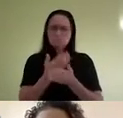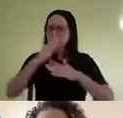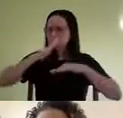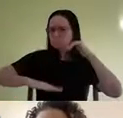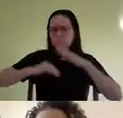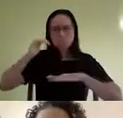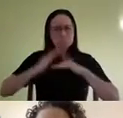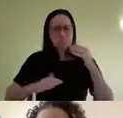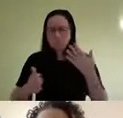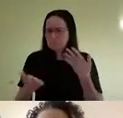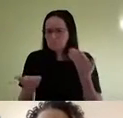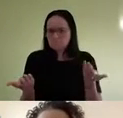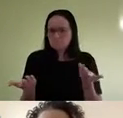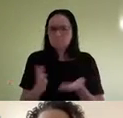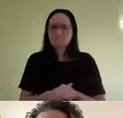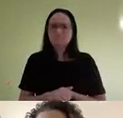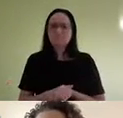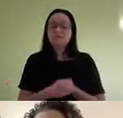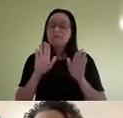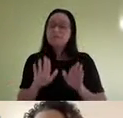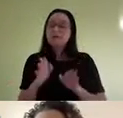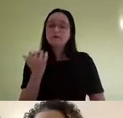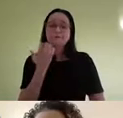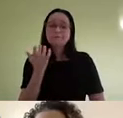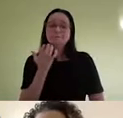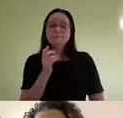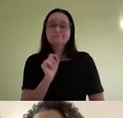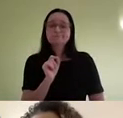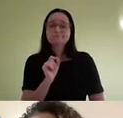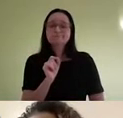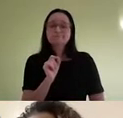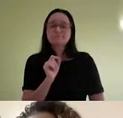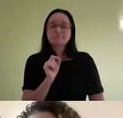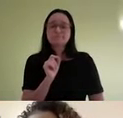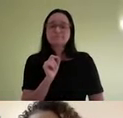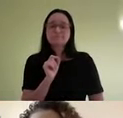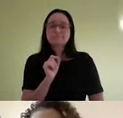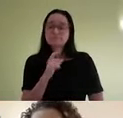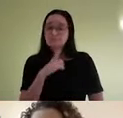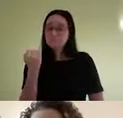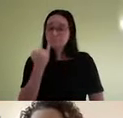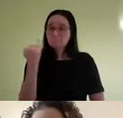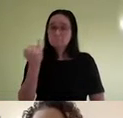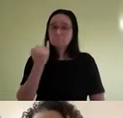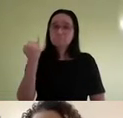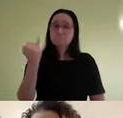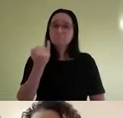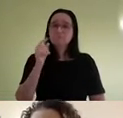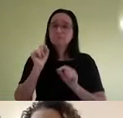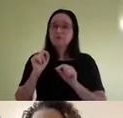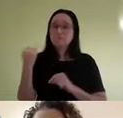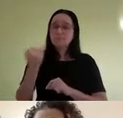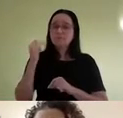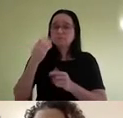ele queira no futuro, mas o que eu acho, o que eu venho e trago como bagagem de muita importância é o